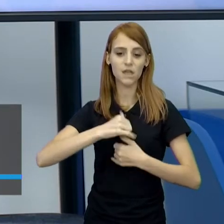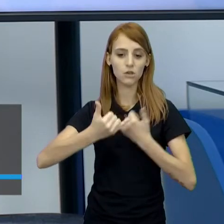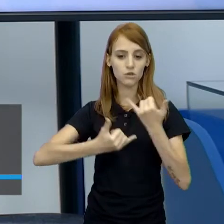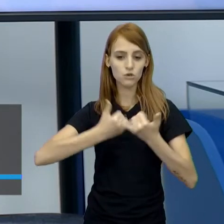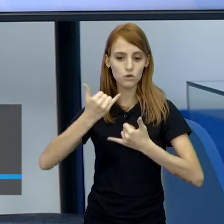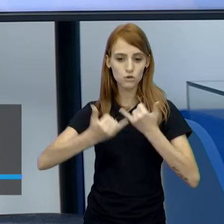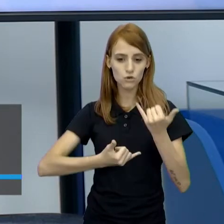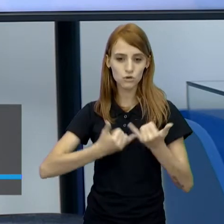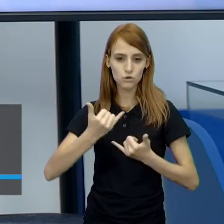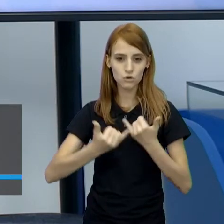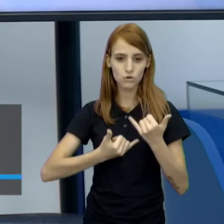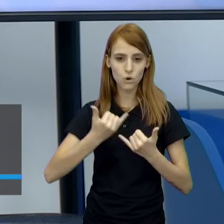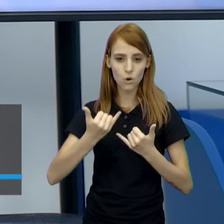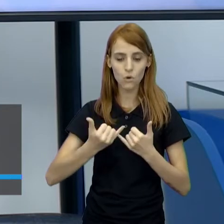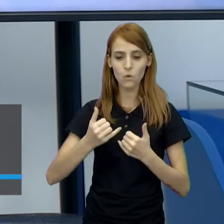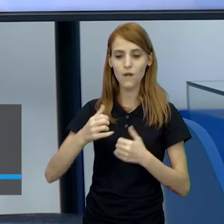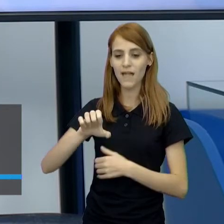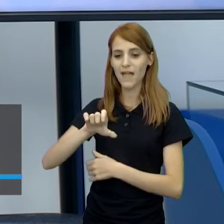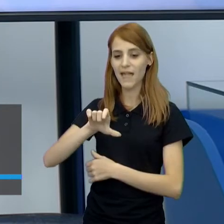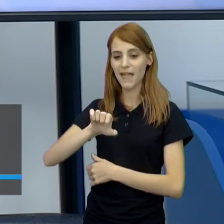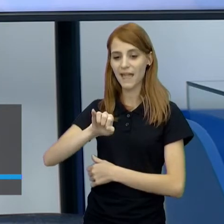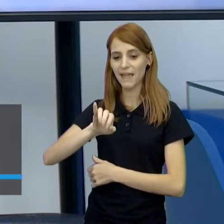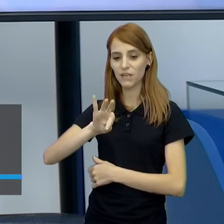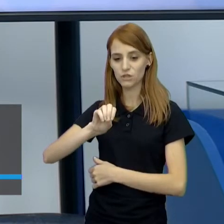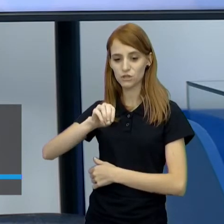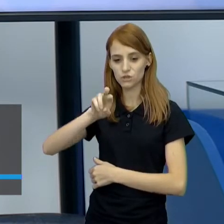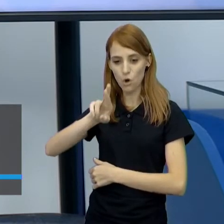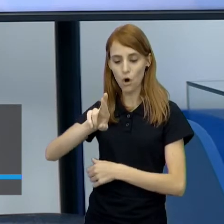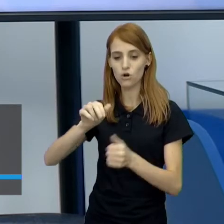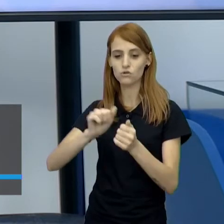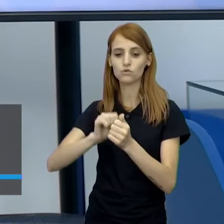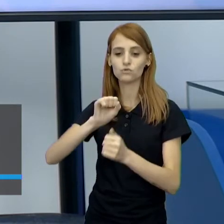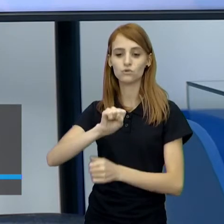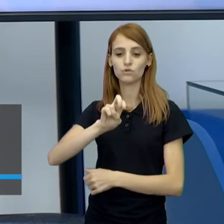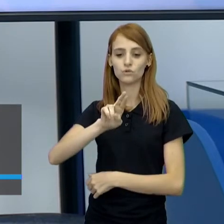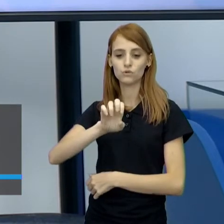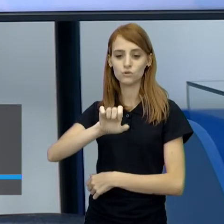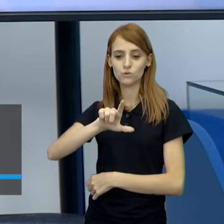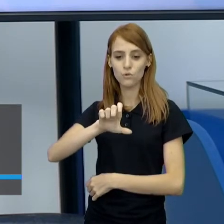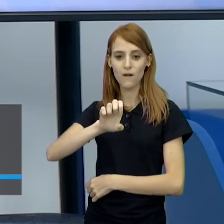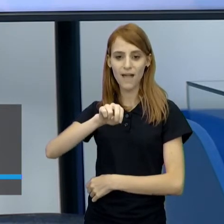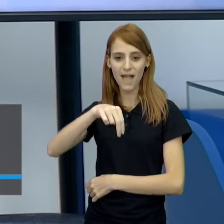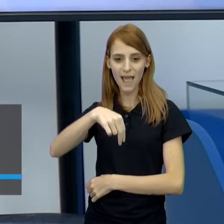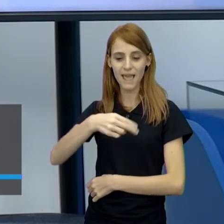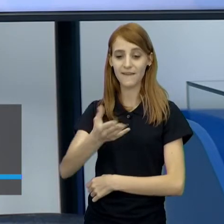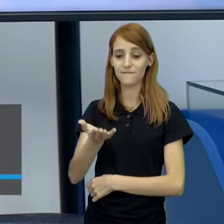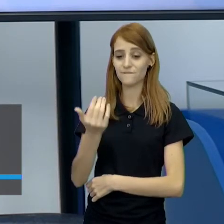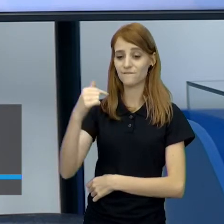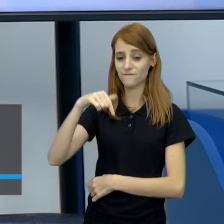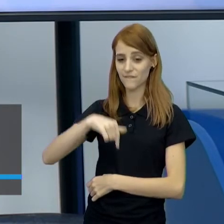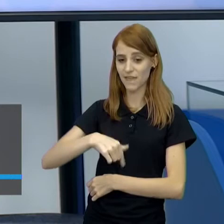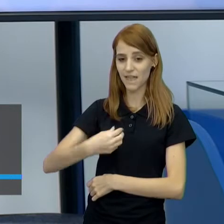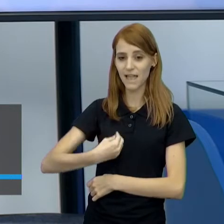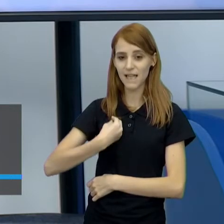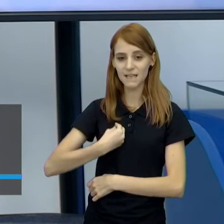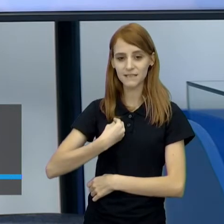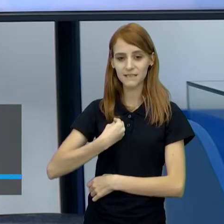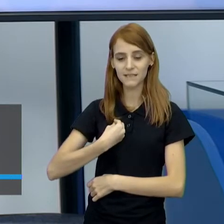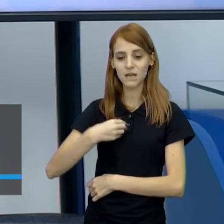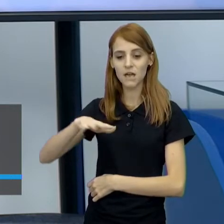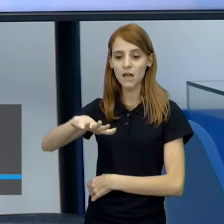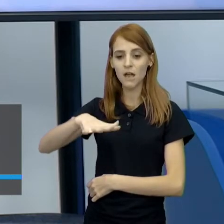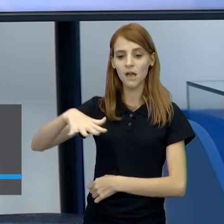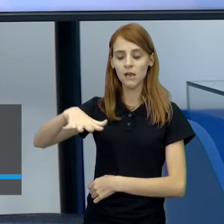jogamos aqui com o Heitor e com a Suelen. Um beijo para o Heitor e para a Suelen, que estavam aqui comigo no Centro de Mídias da região de Caçapava,